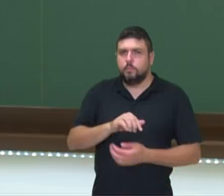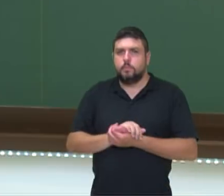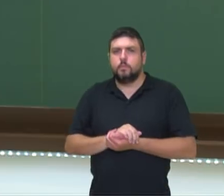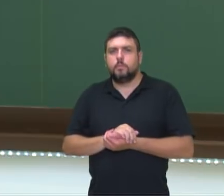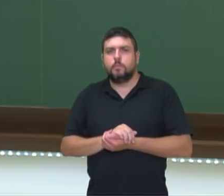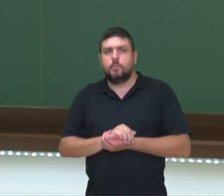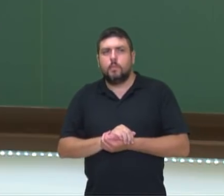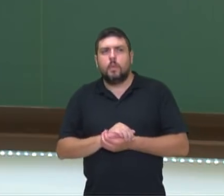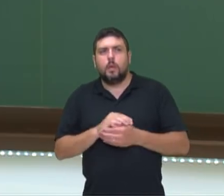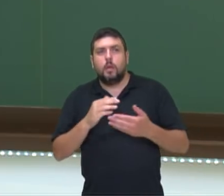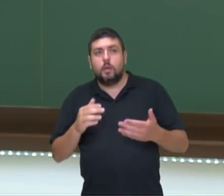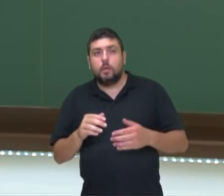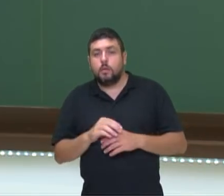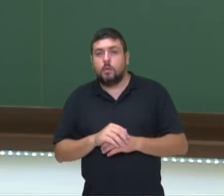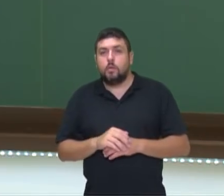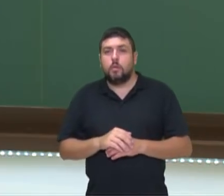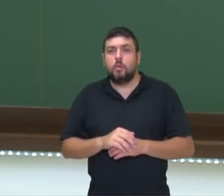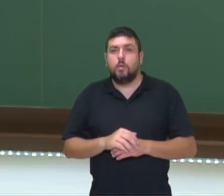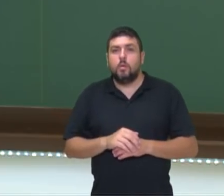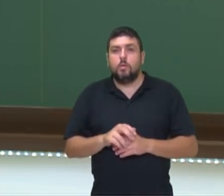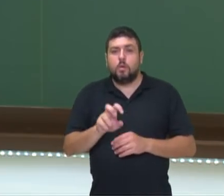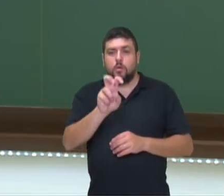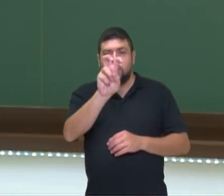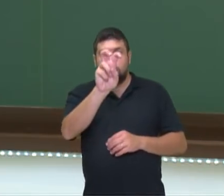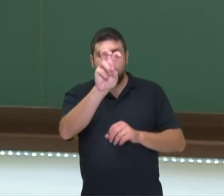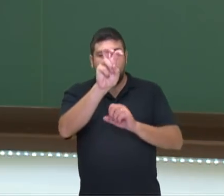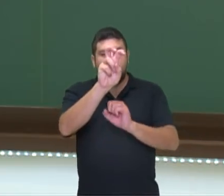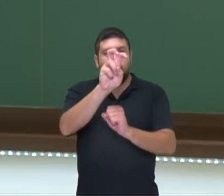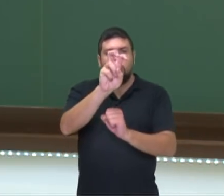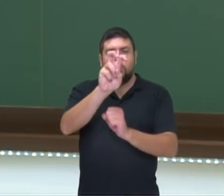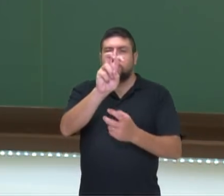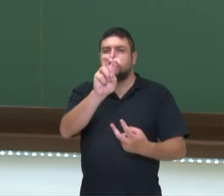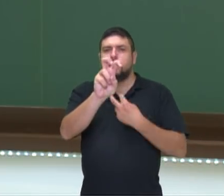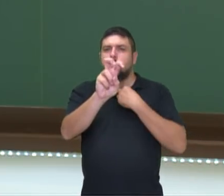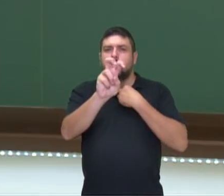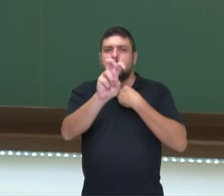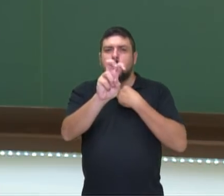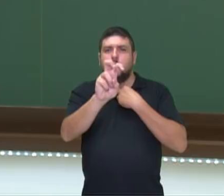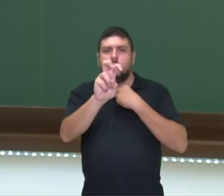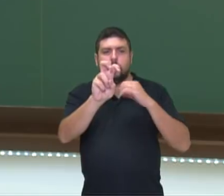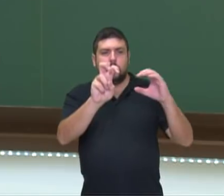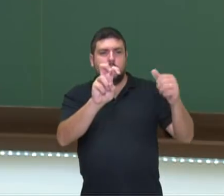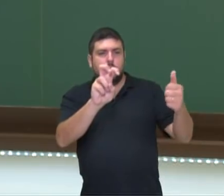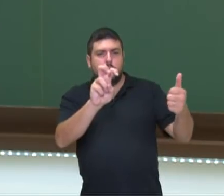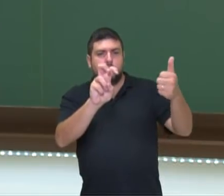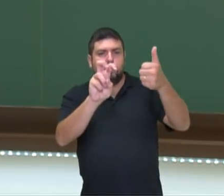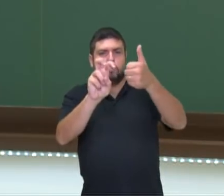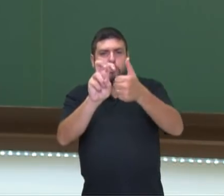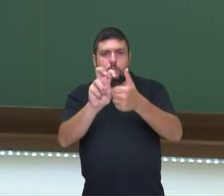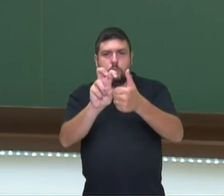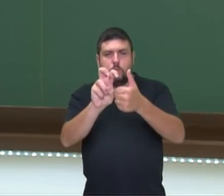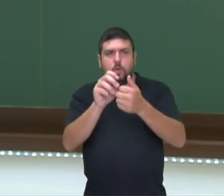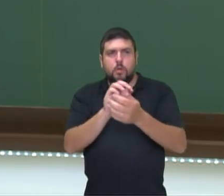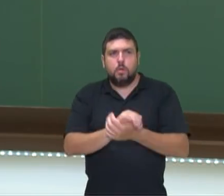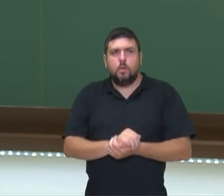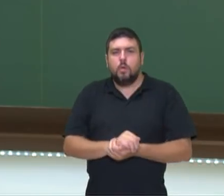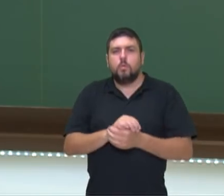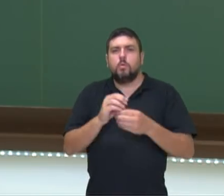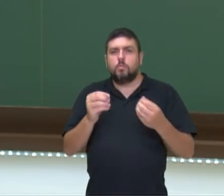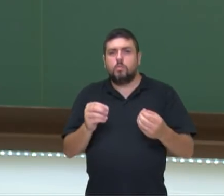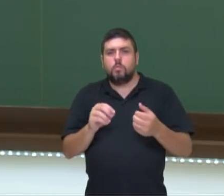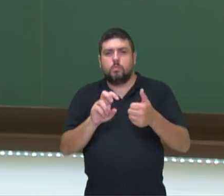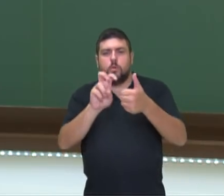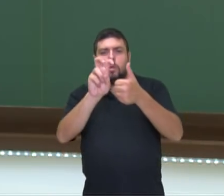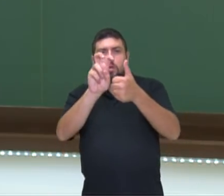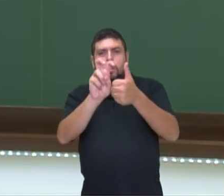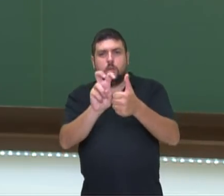consigo tirar 8 de 5, então transformo uma centena, fica com 4 e aqui vira 10 dezenas com as